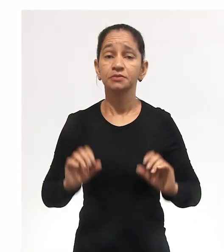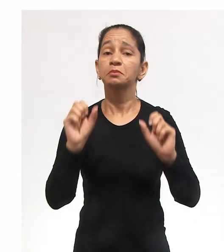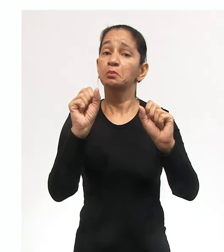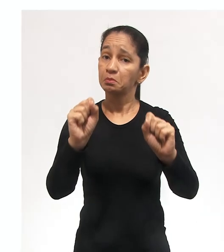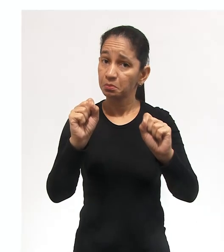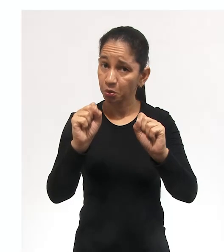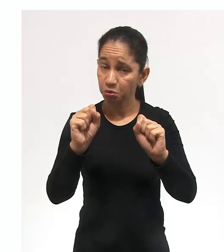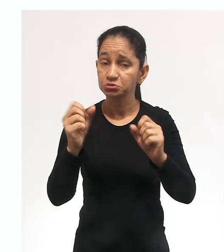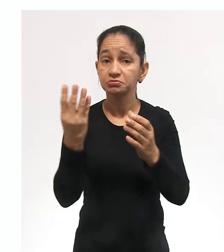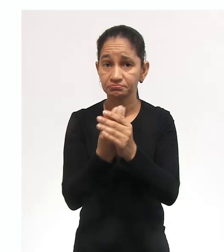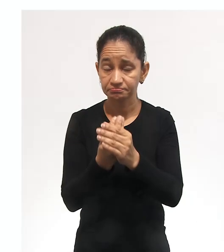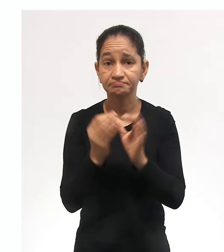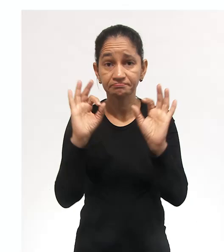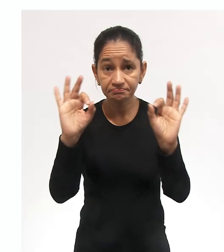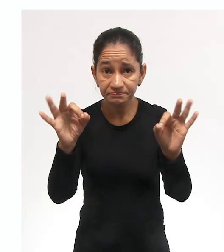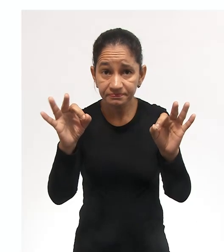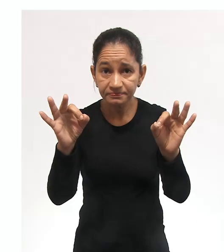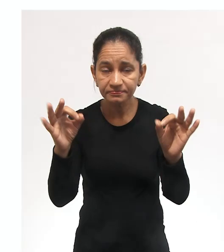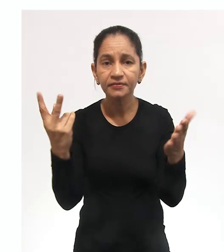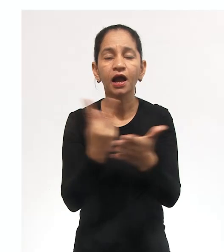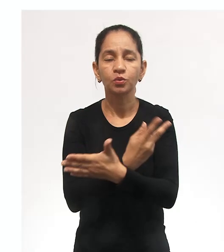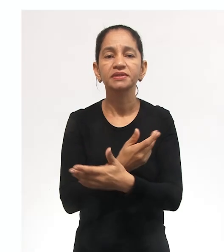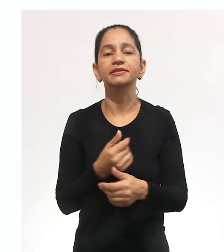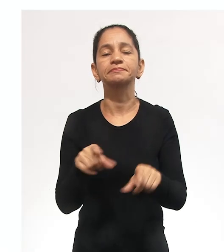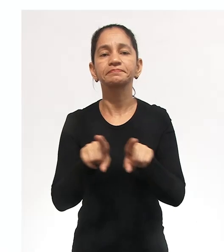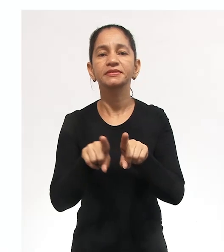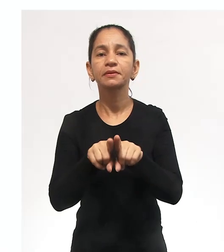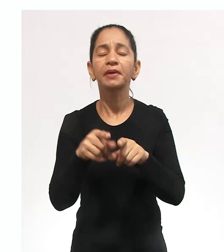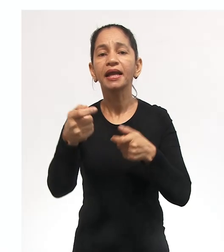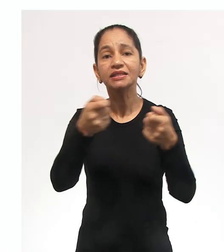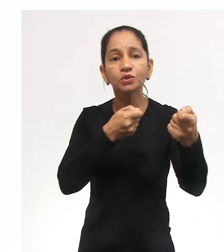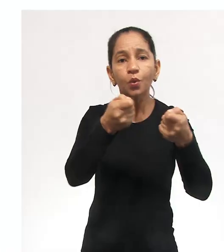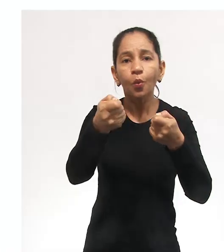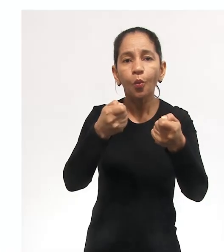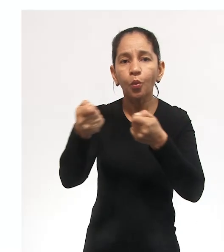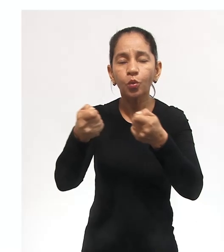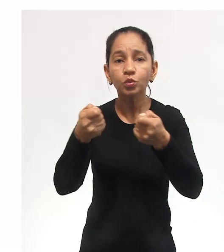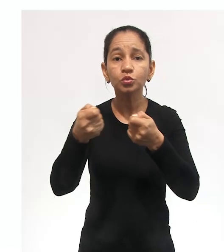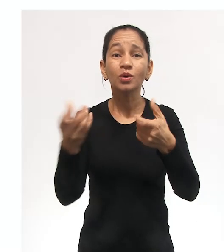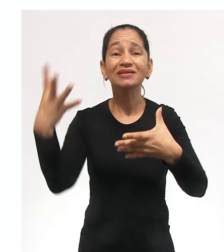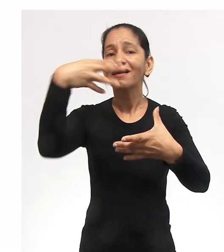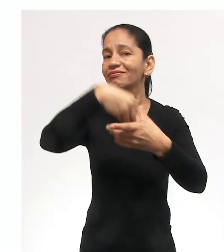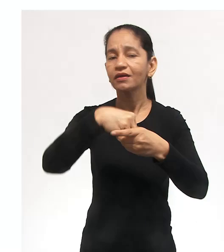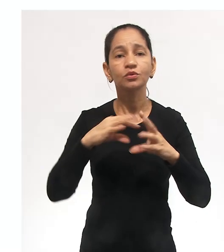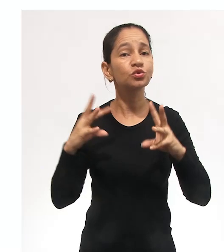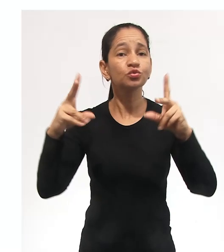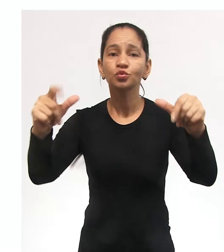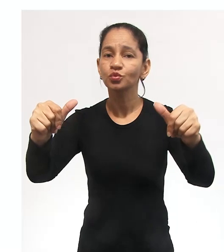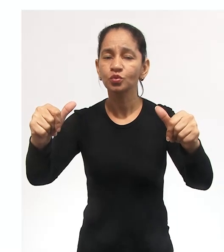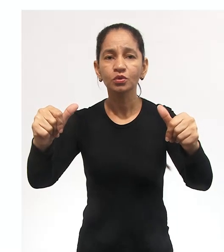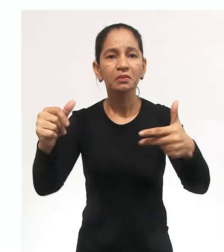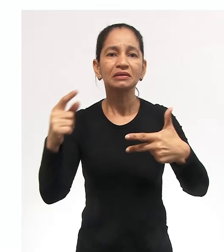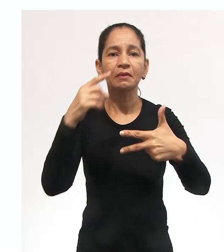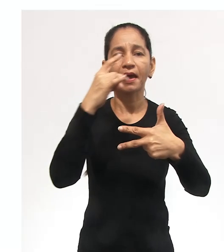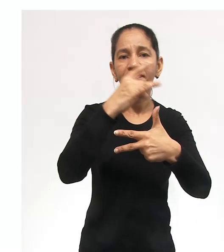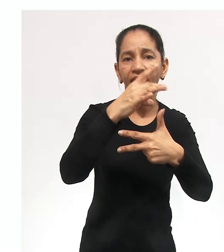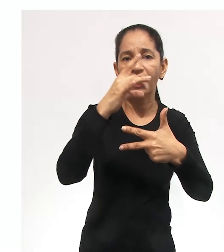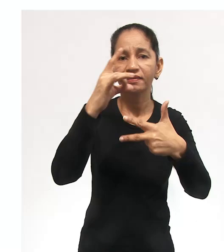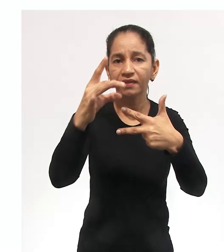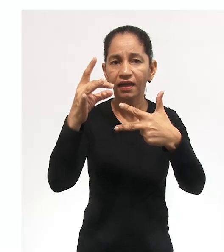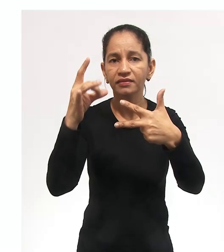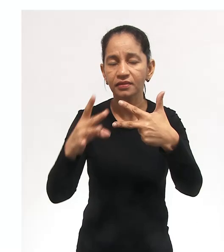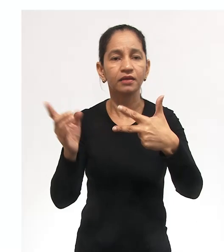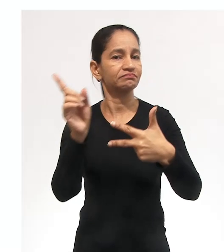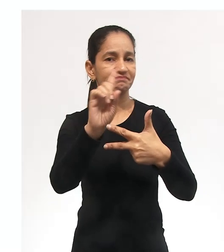controle administrativo. Então, esse controle, né, ele abrange os 3 poderes, né, gente? Não vai pensar que o controle administrativo está lá